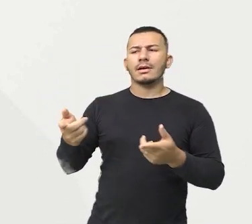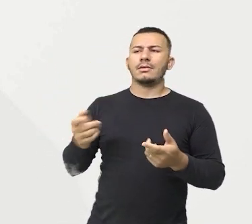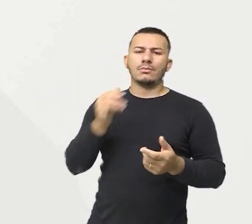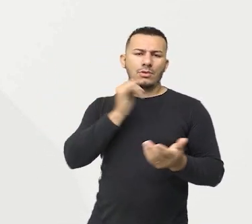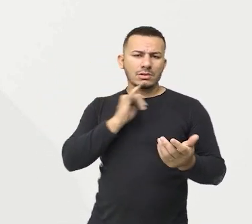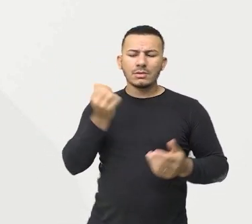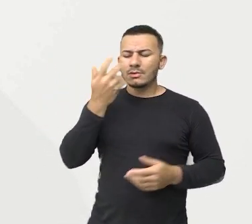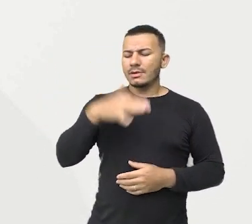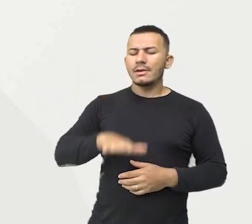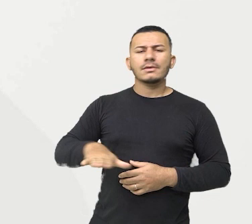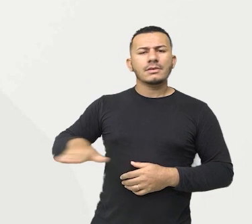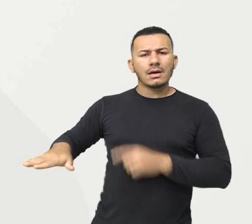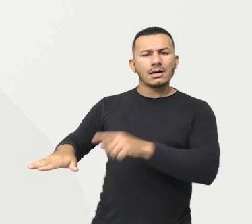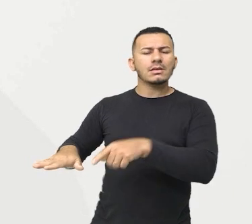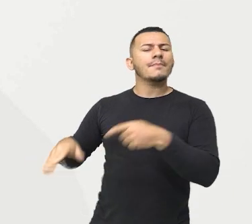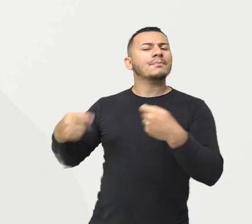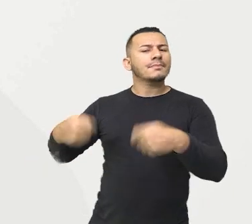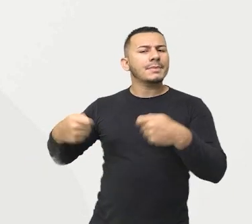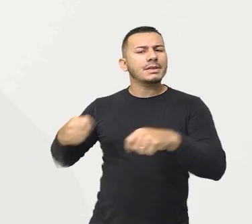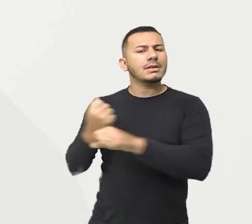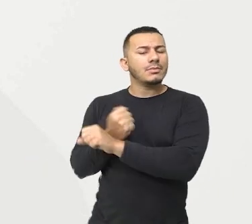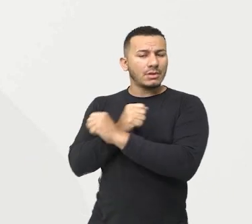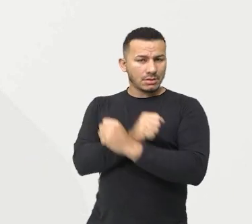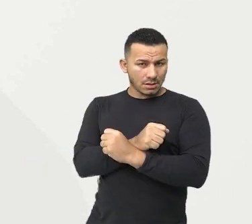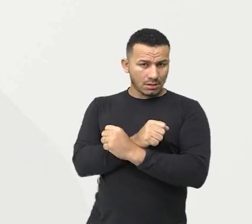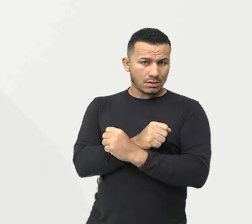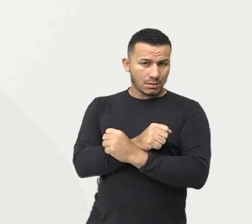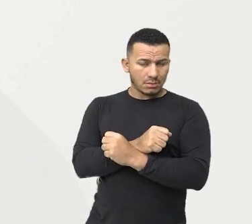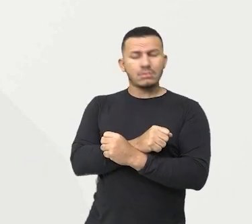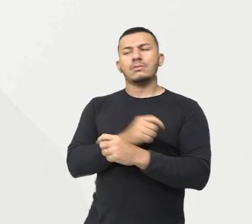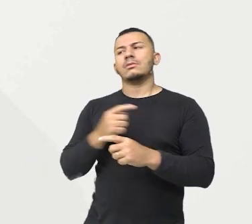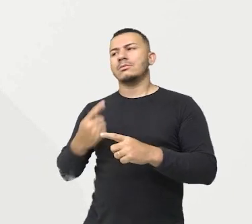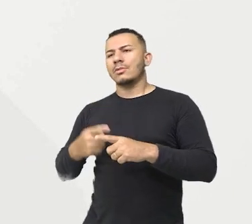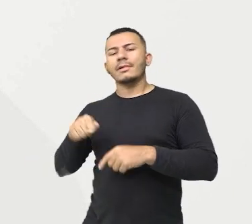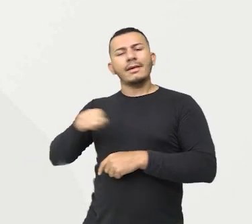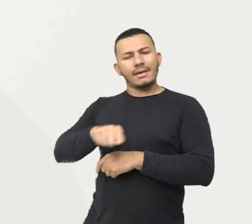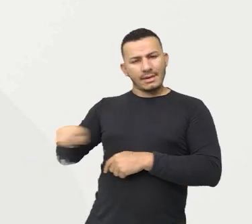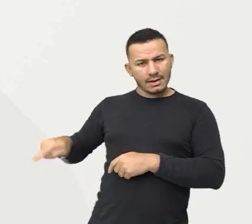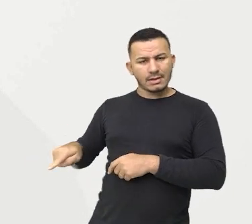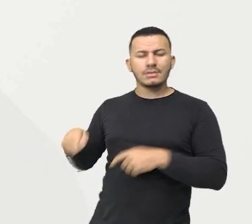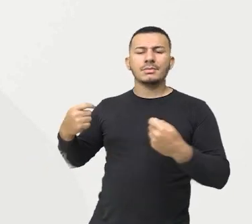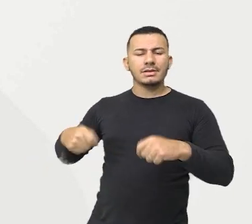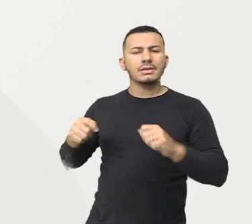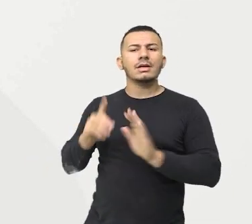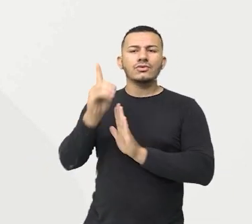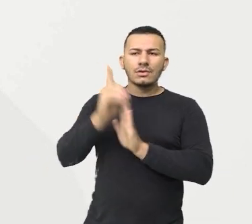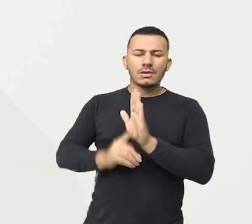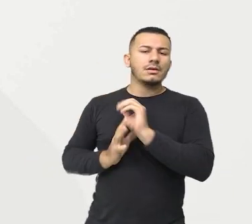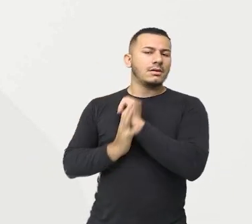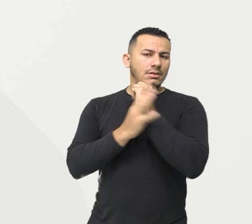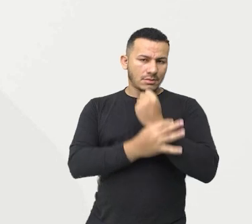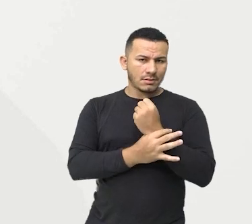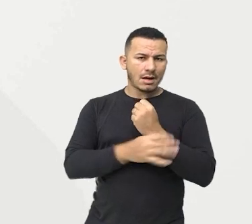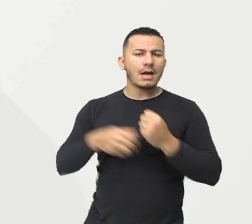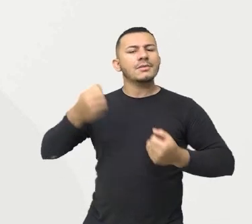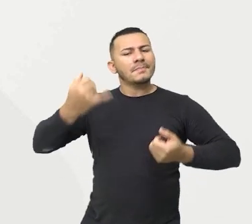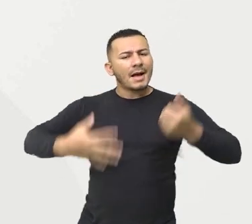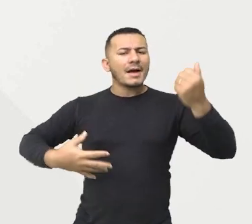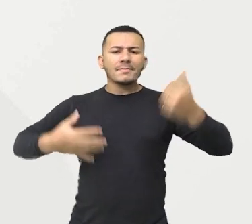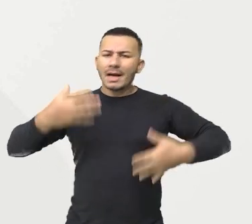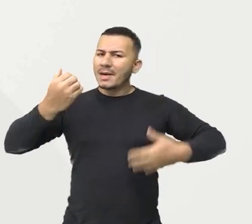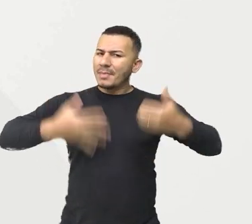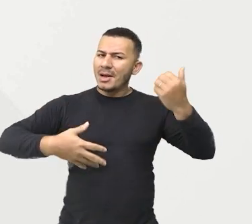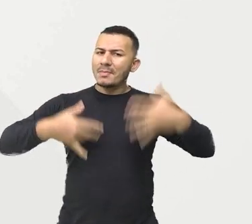crianças devem ser protegidas, porquê que as crianças devem ter os seus direitos preservados. Ele vai trazendo